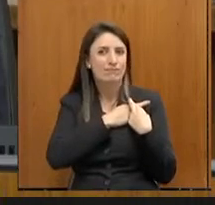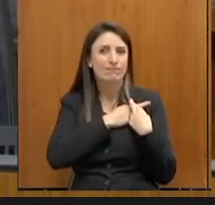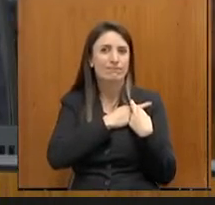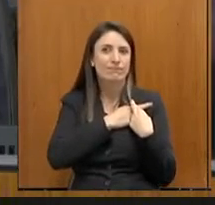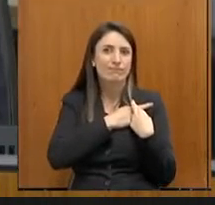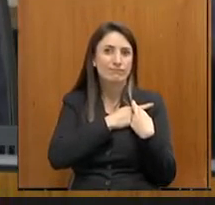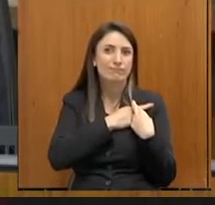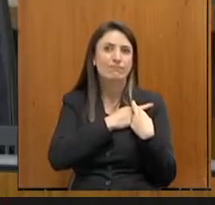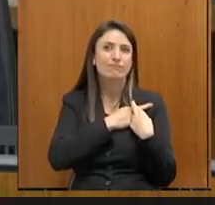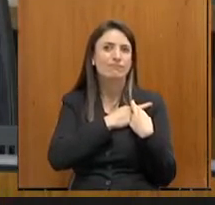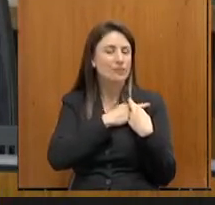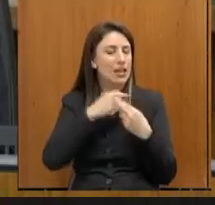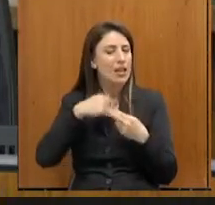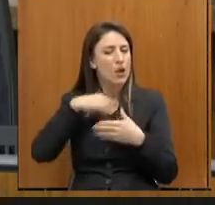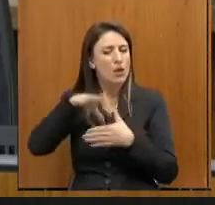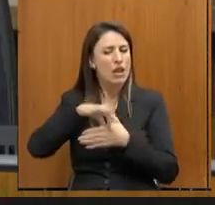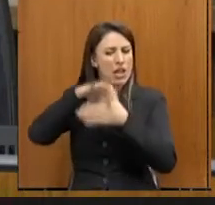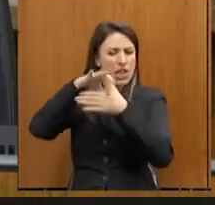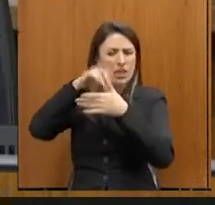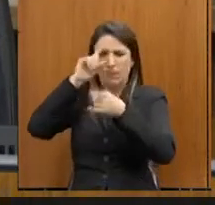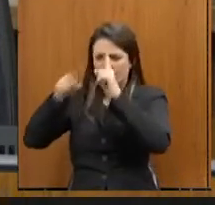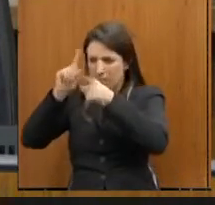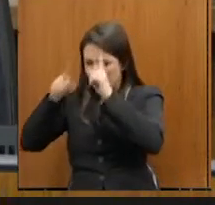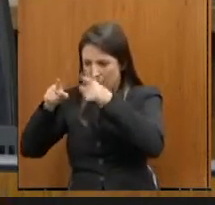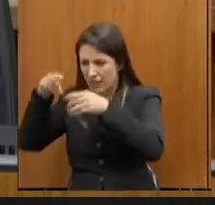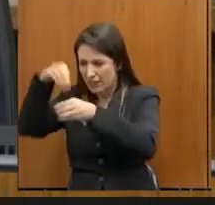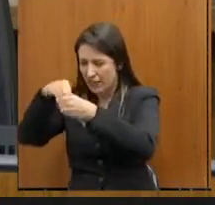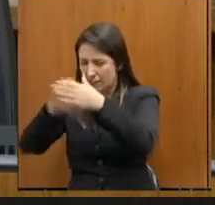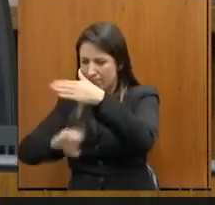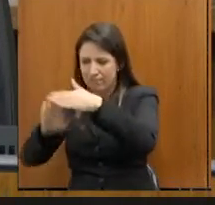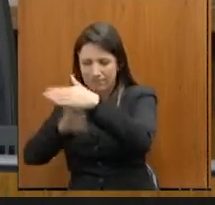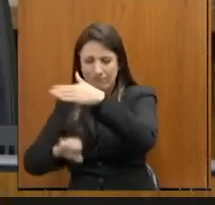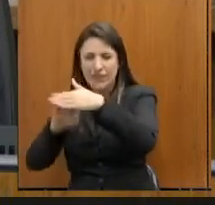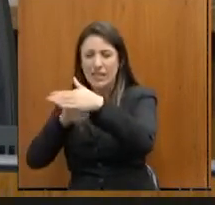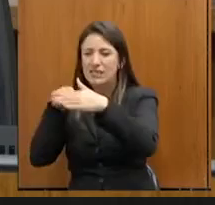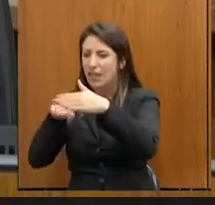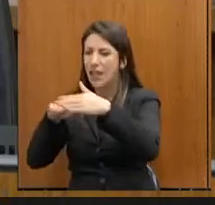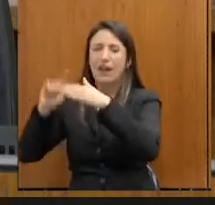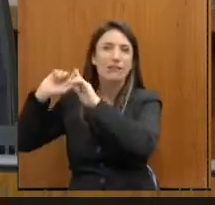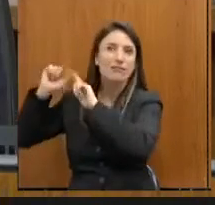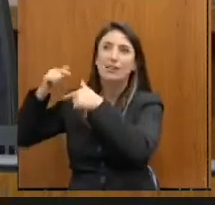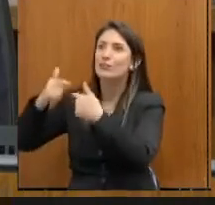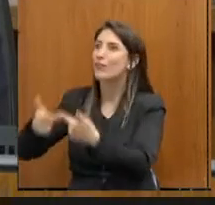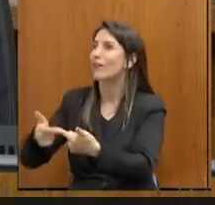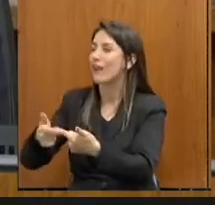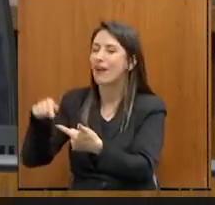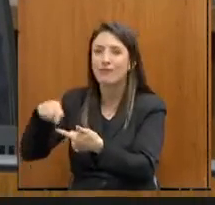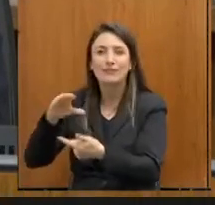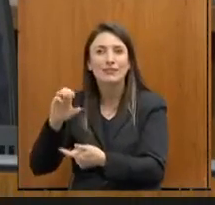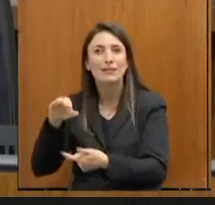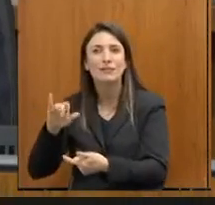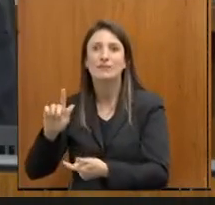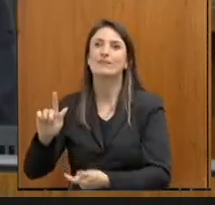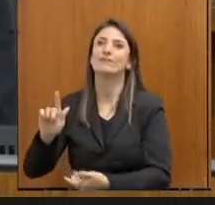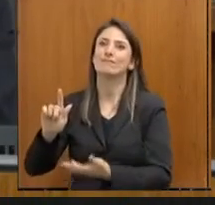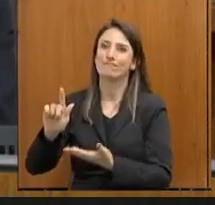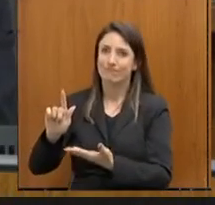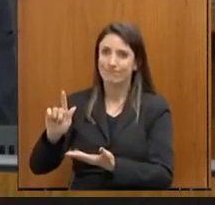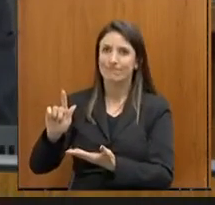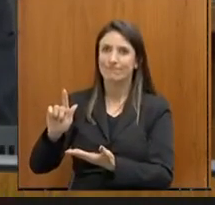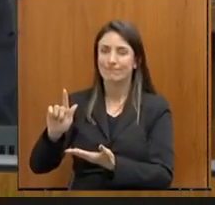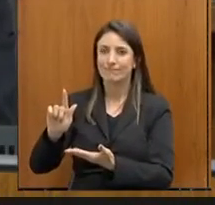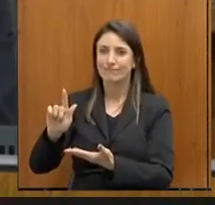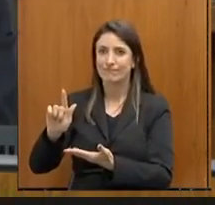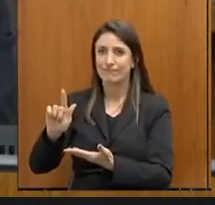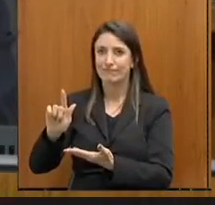e é liderar uma companhia que tem a tradição EA excelência da Cemig eu efetivamente